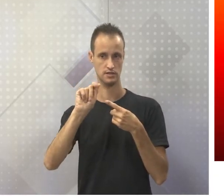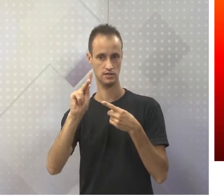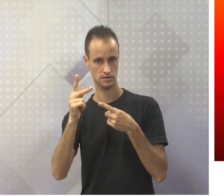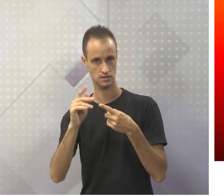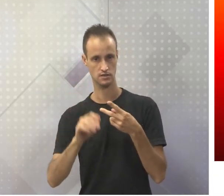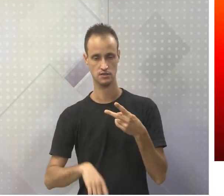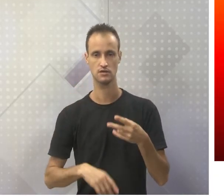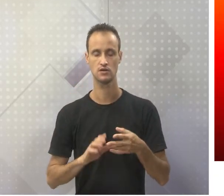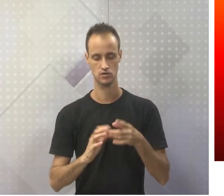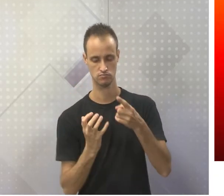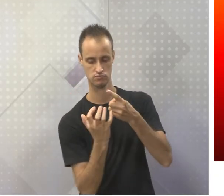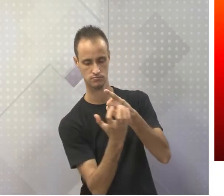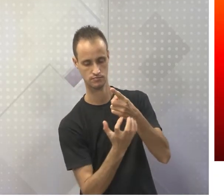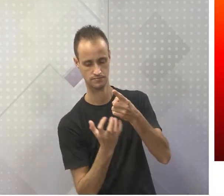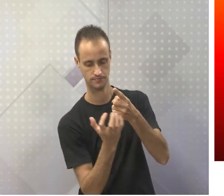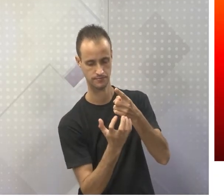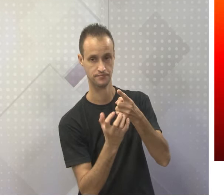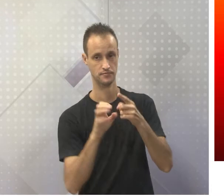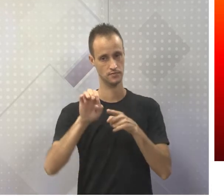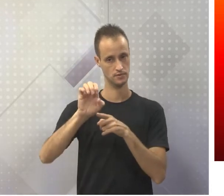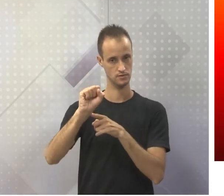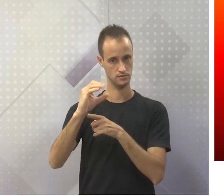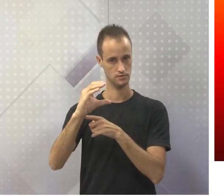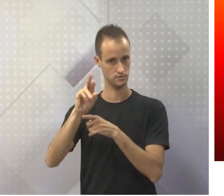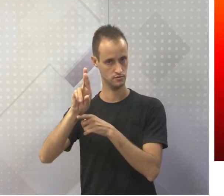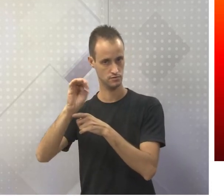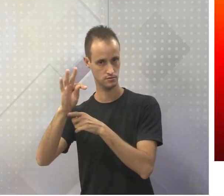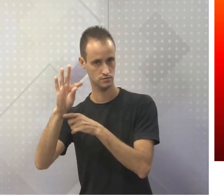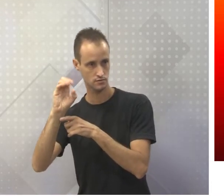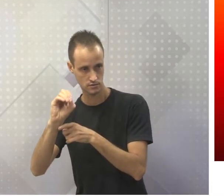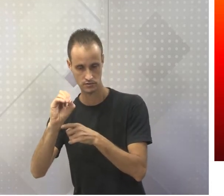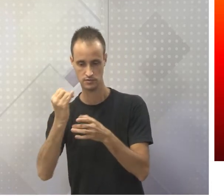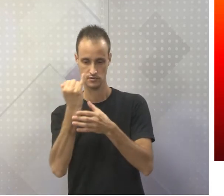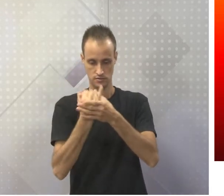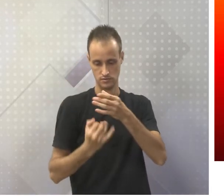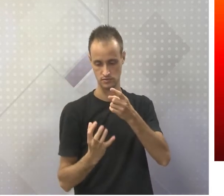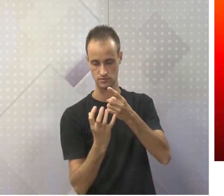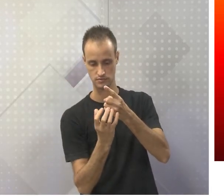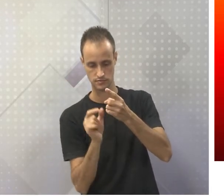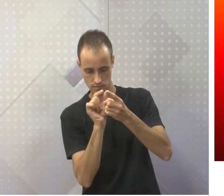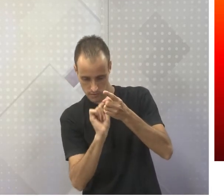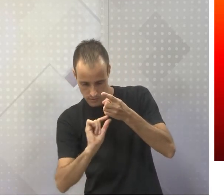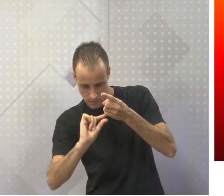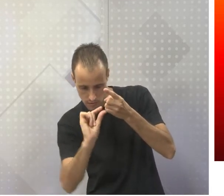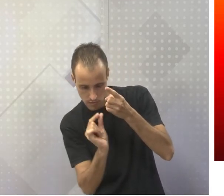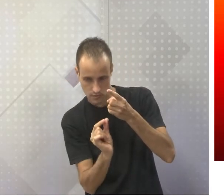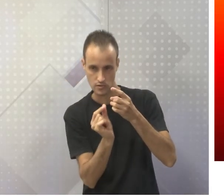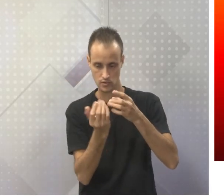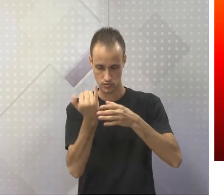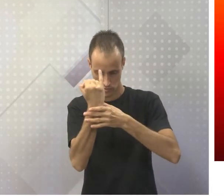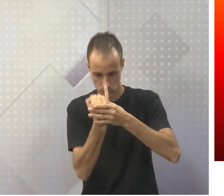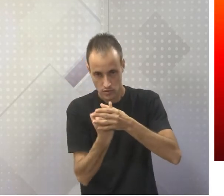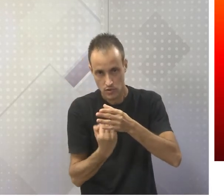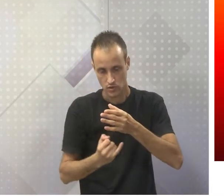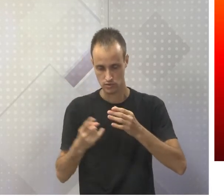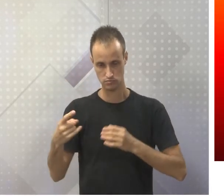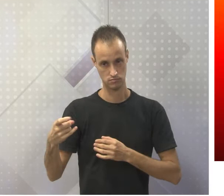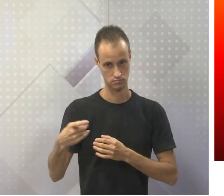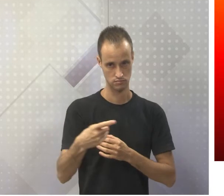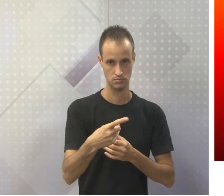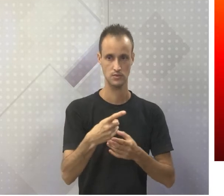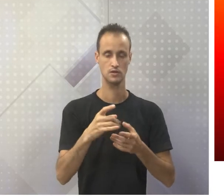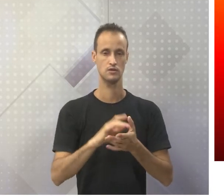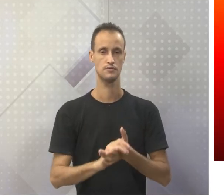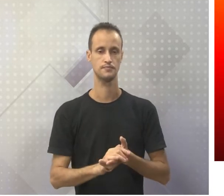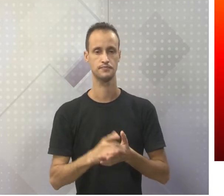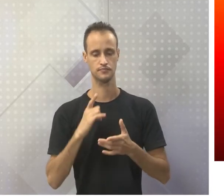o escroto, que é o saco, ó, não é? Aí aqui dentro eu tenho um epidídimo, onde se armazena o espermatozoide. Eu tenho